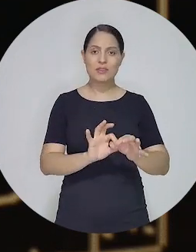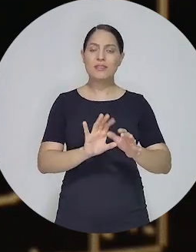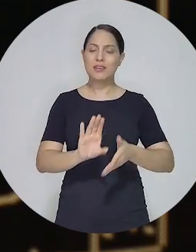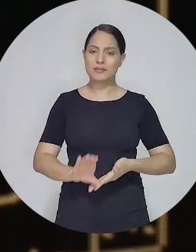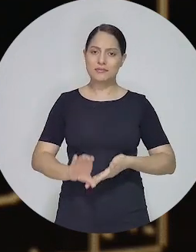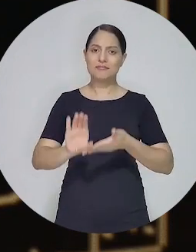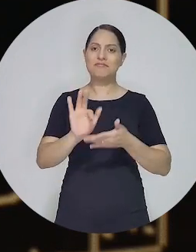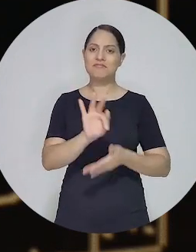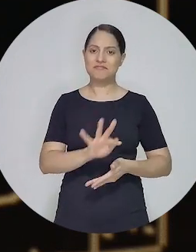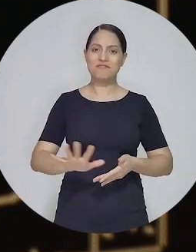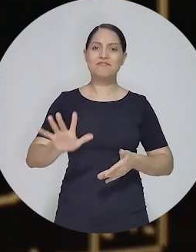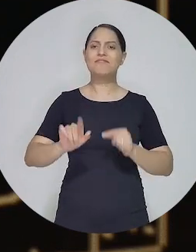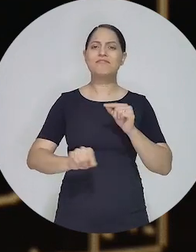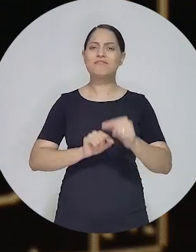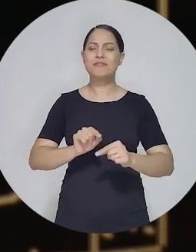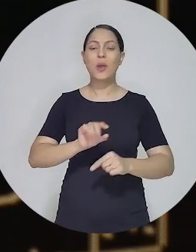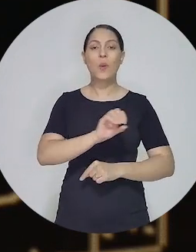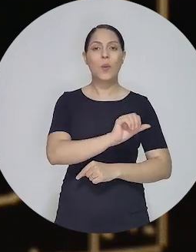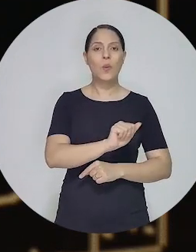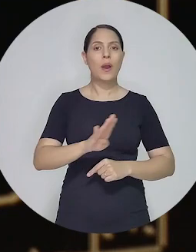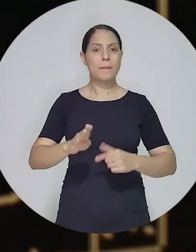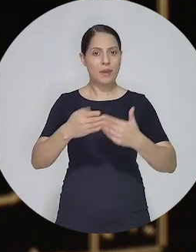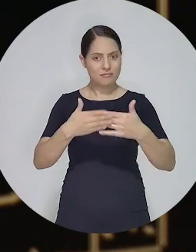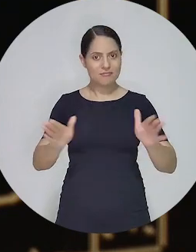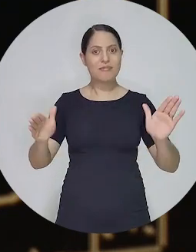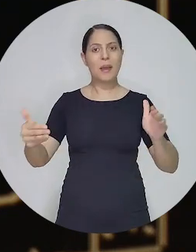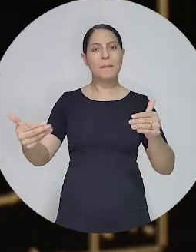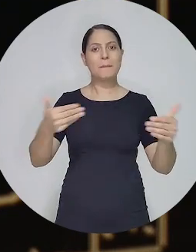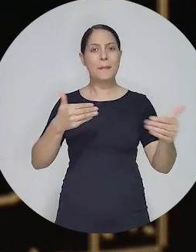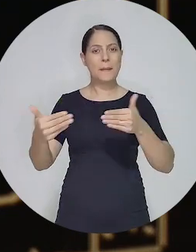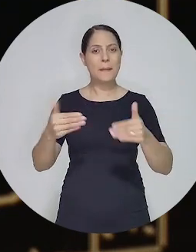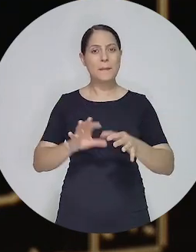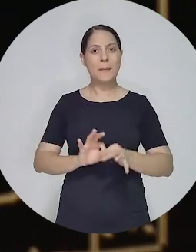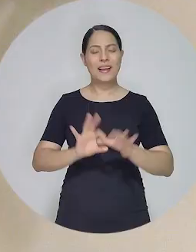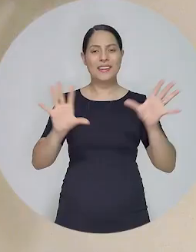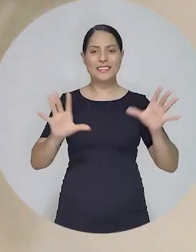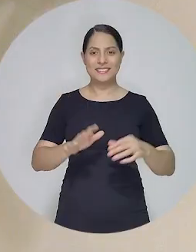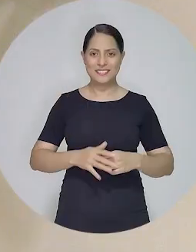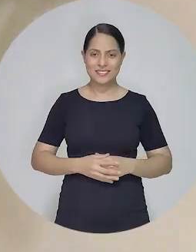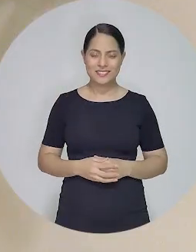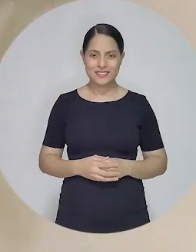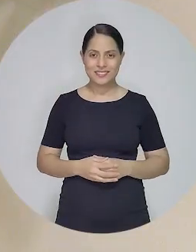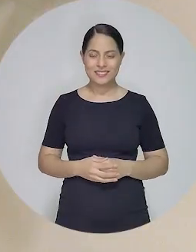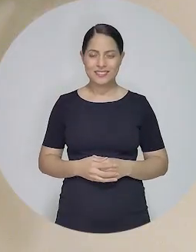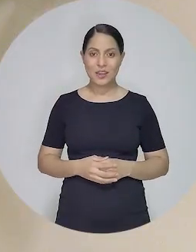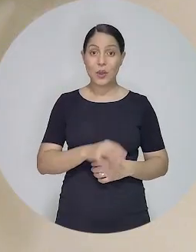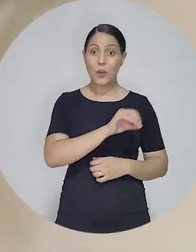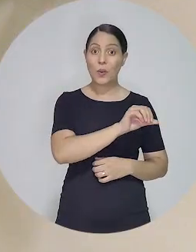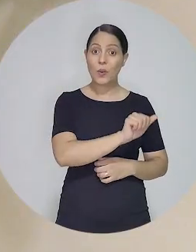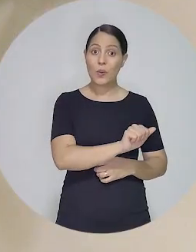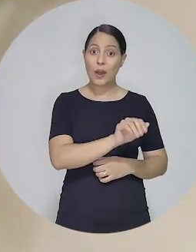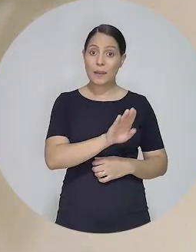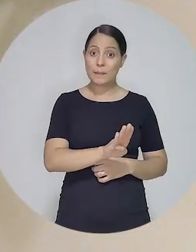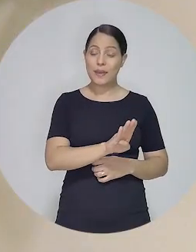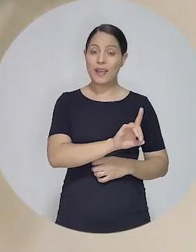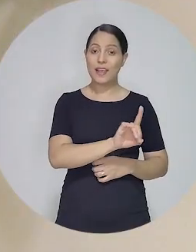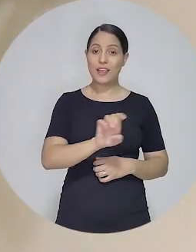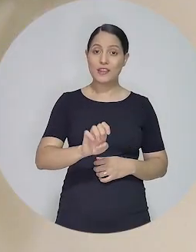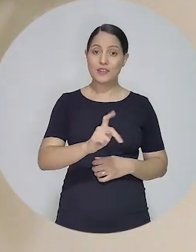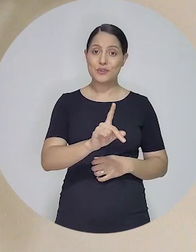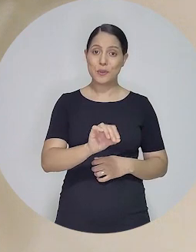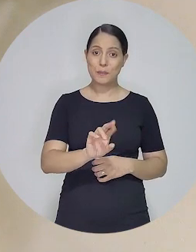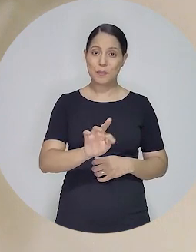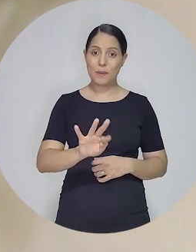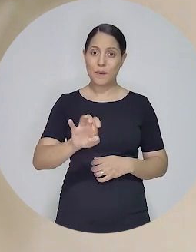frente da presidência do Conselho Federal, OAB de Portas Abertas. O nome dessa gestão, que é OAB de